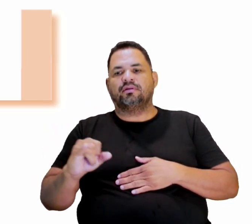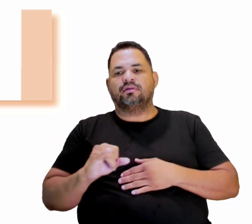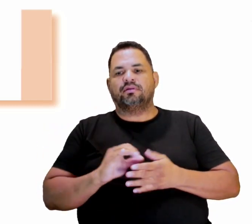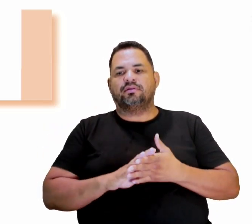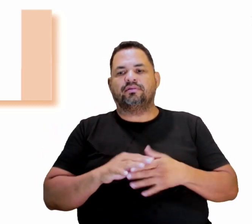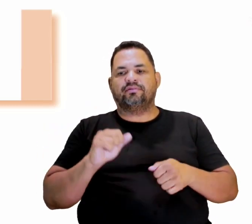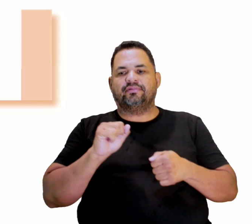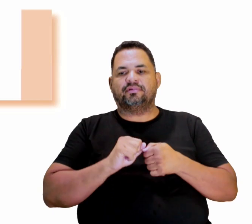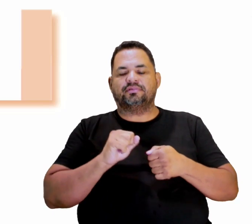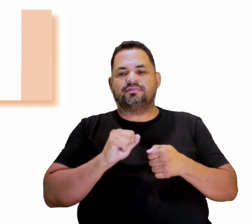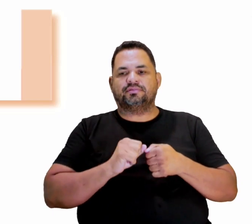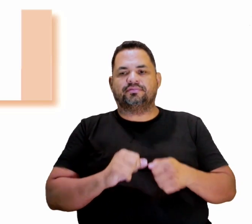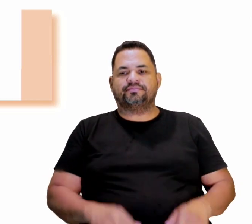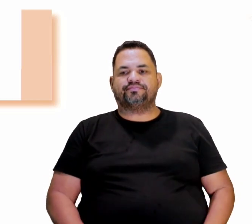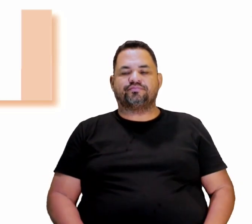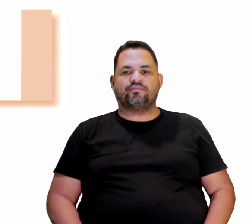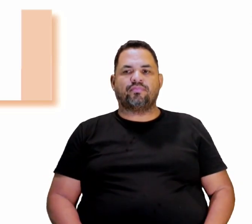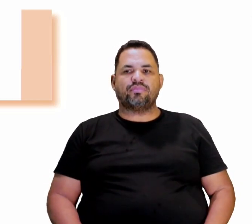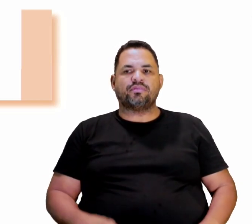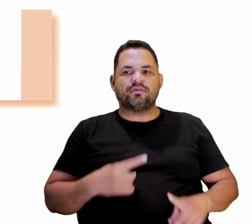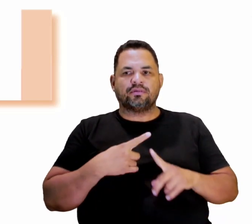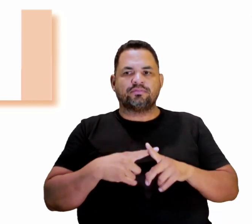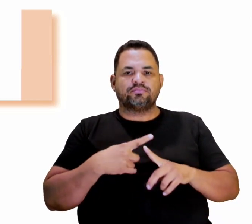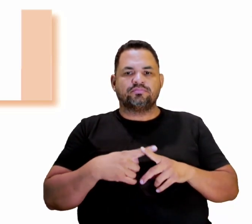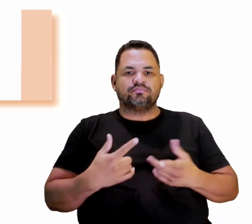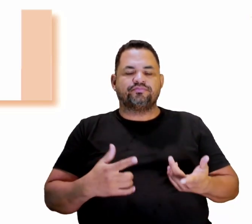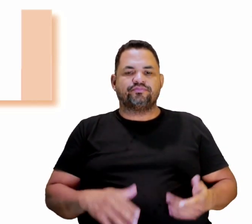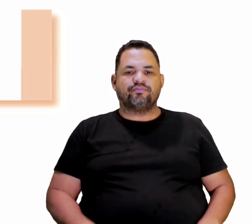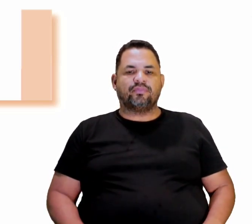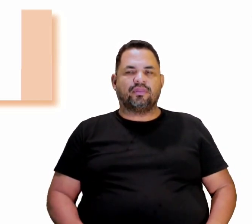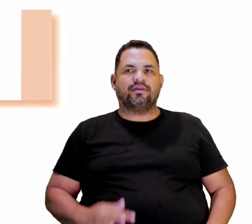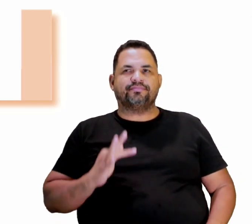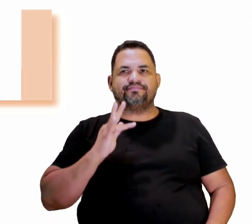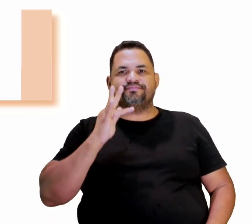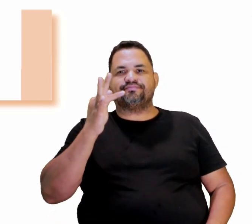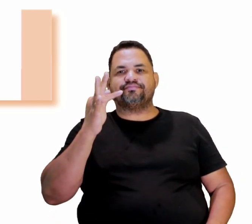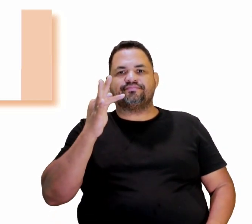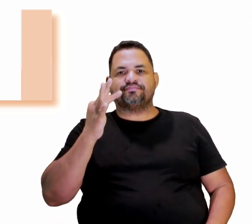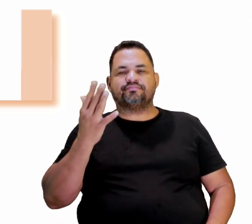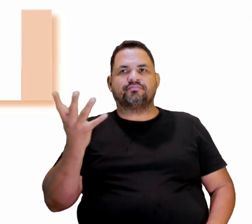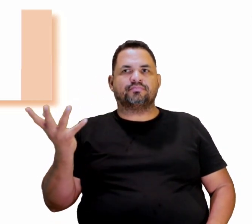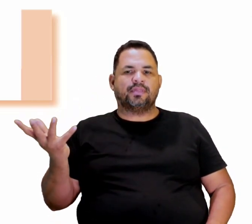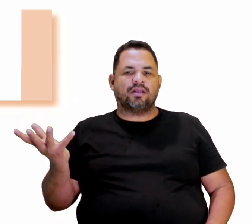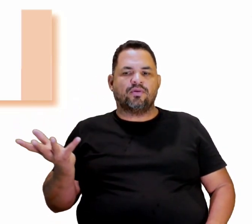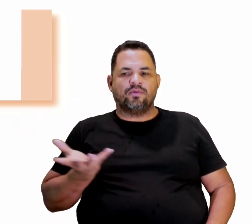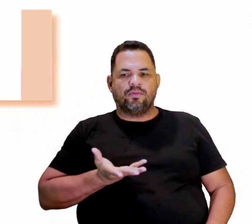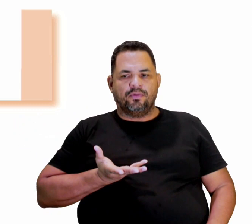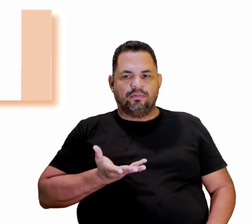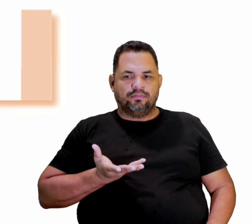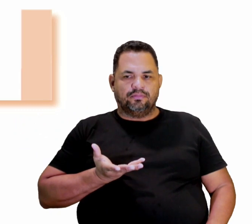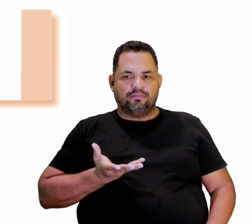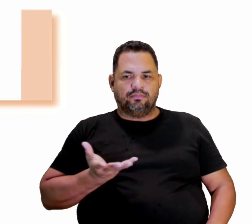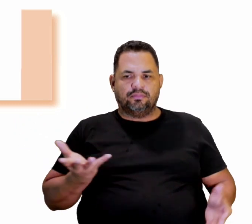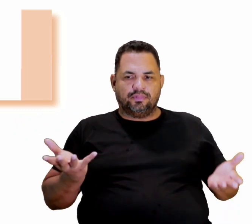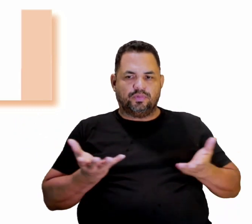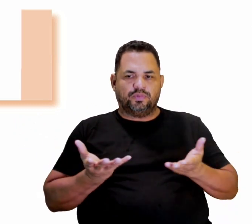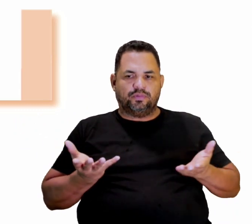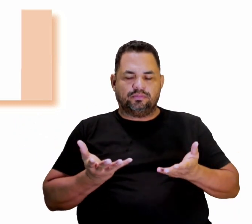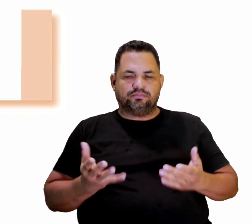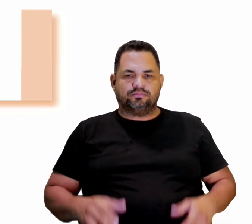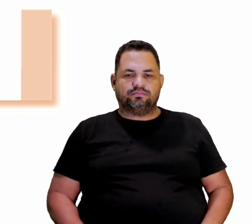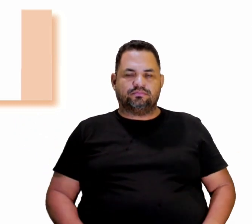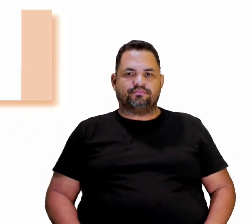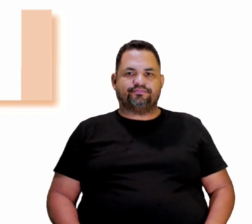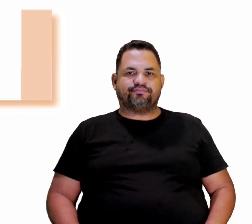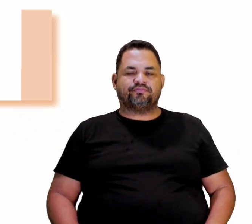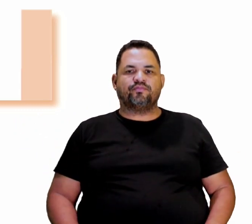aqui para o going to porque ele é esse futuro mais imediato o que